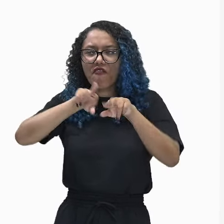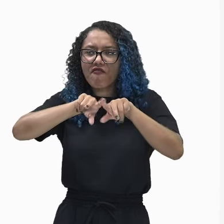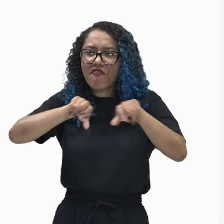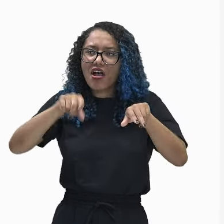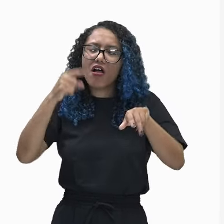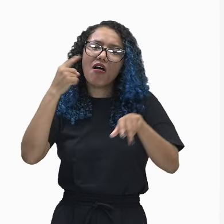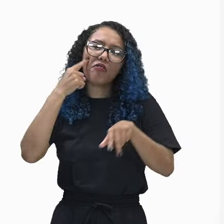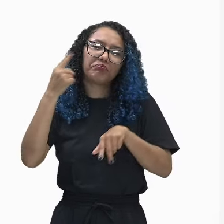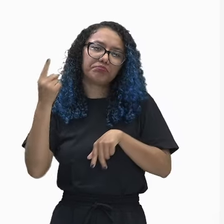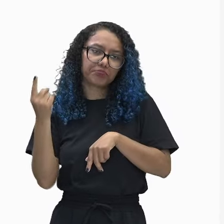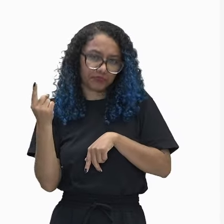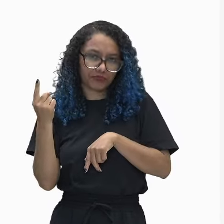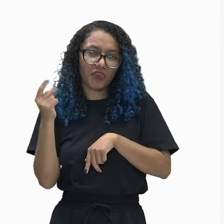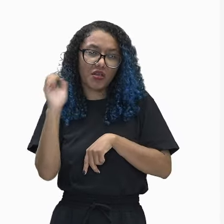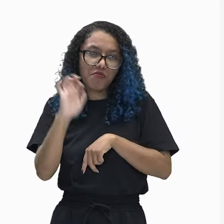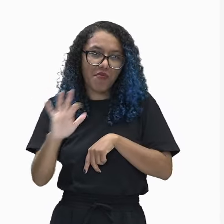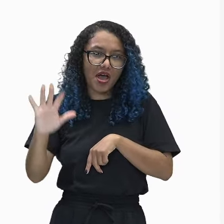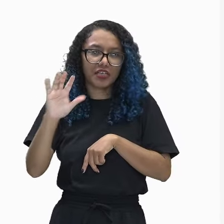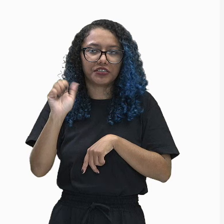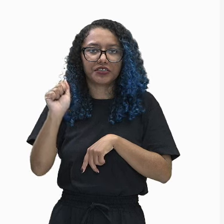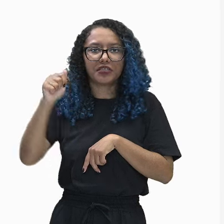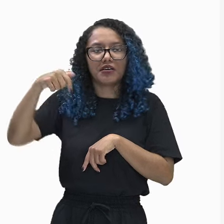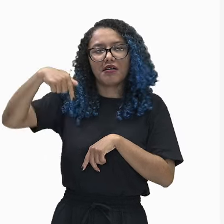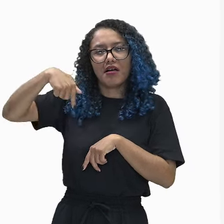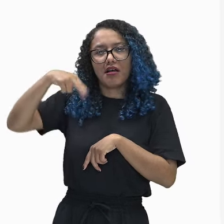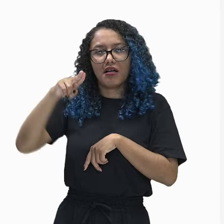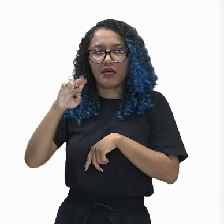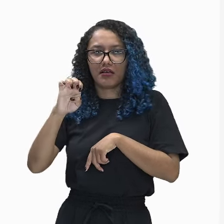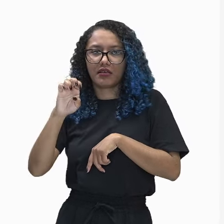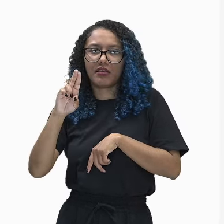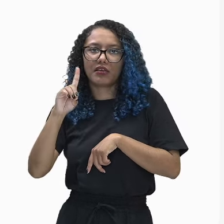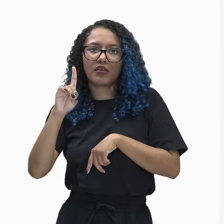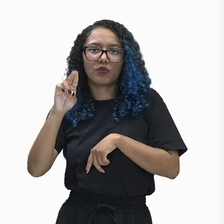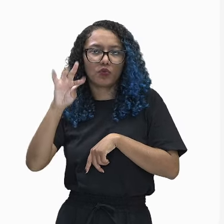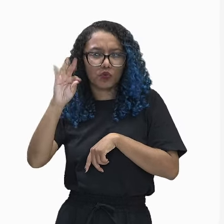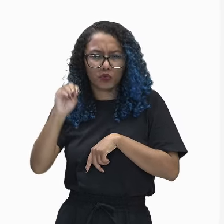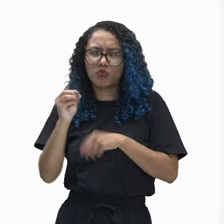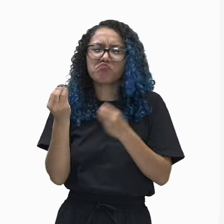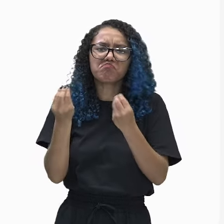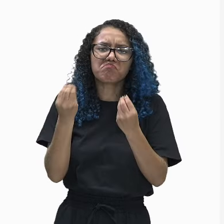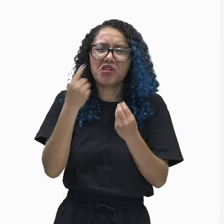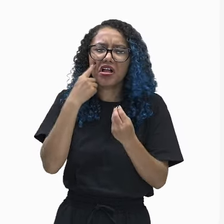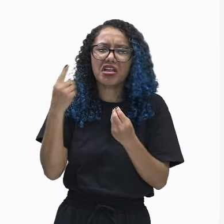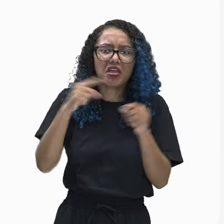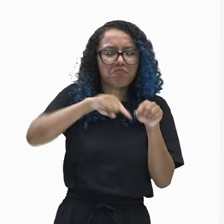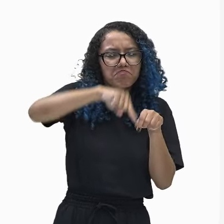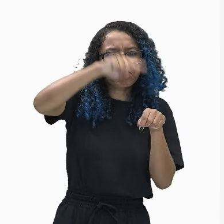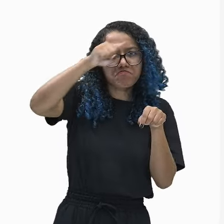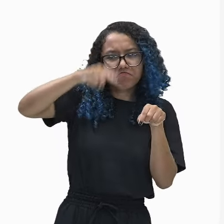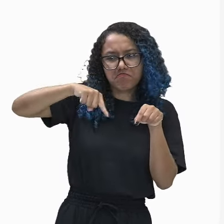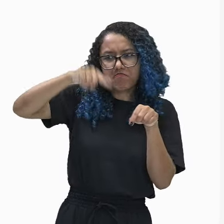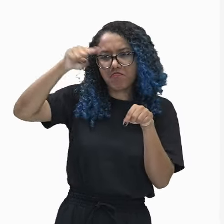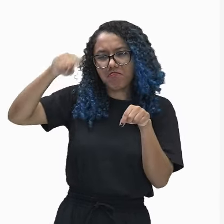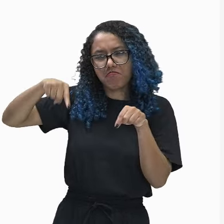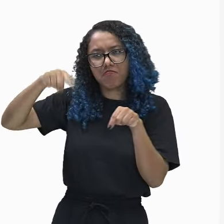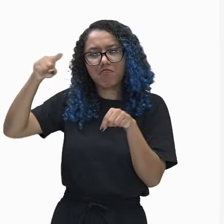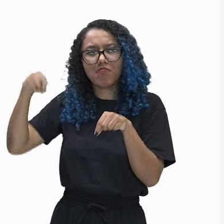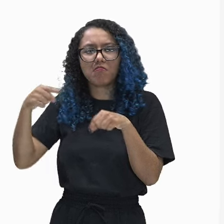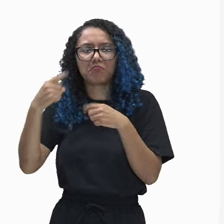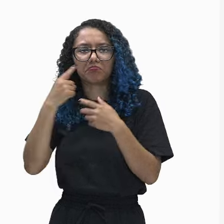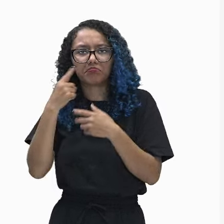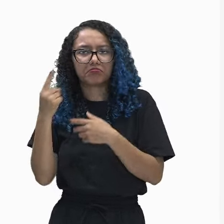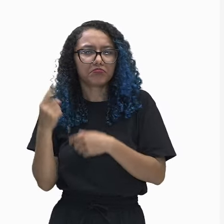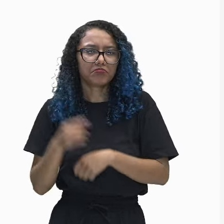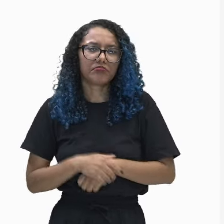de um arqueduto. Professor, o que é um arqueduto? Para que serve um arqueduto? Justamente, galera, para transportar